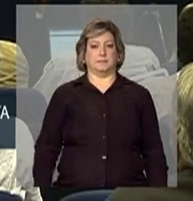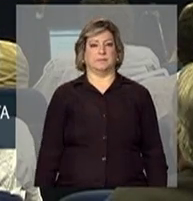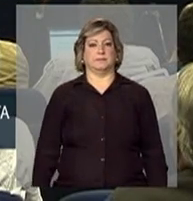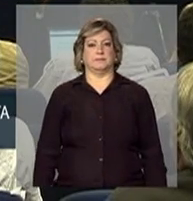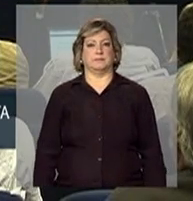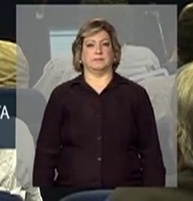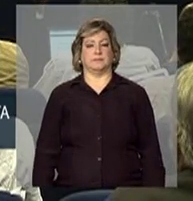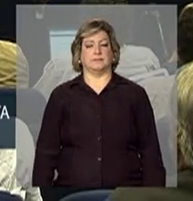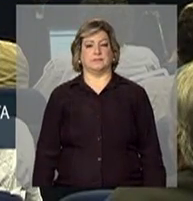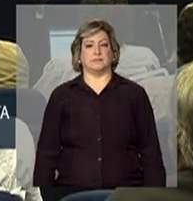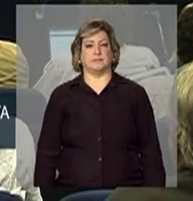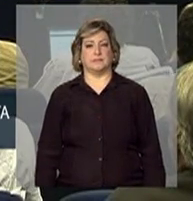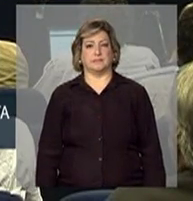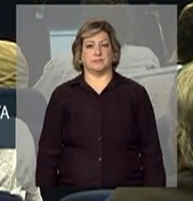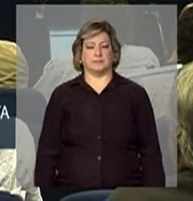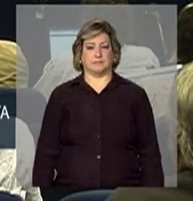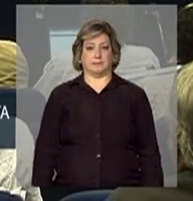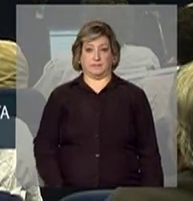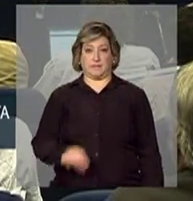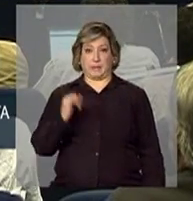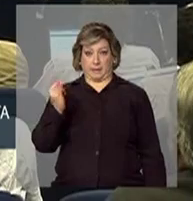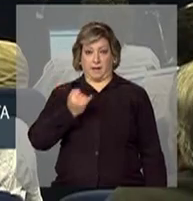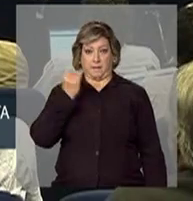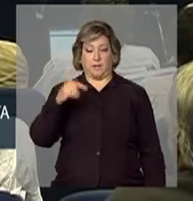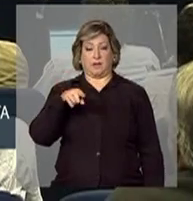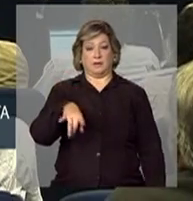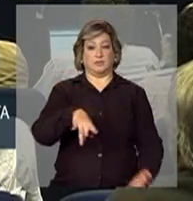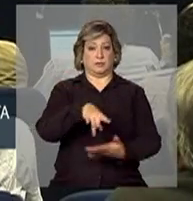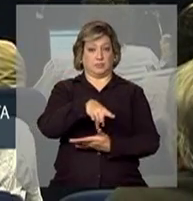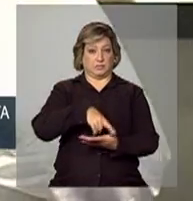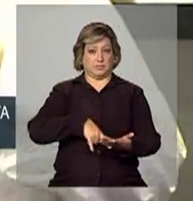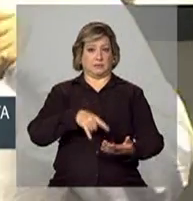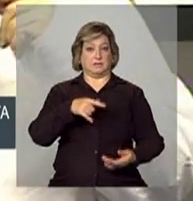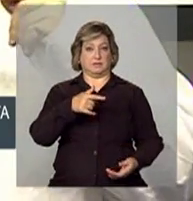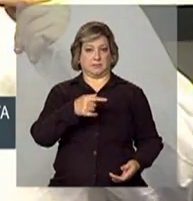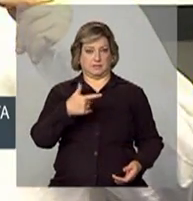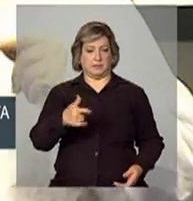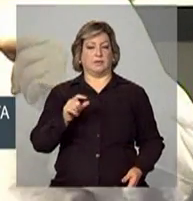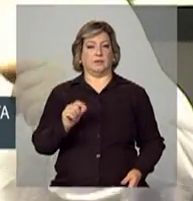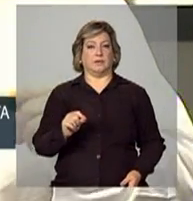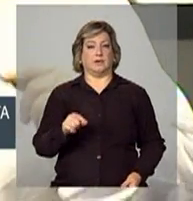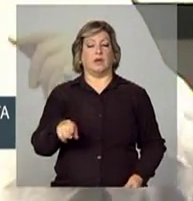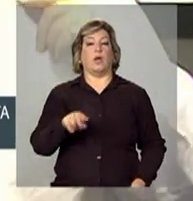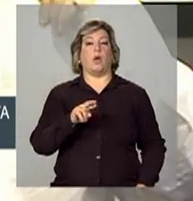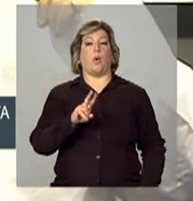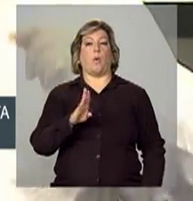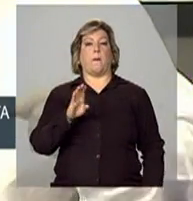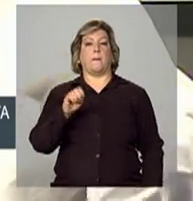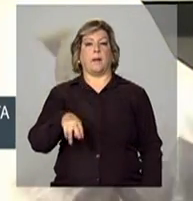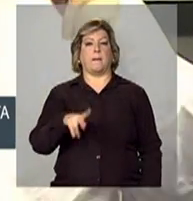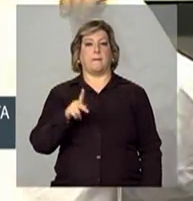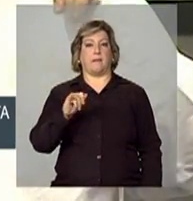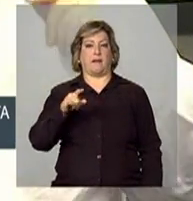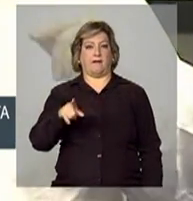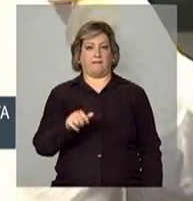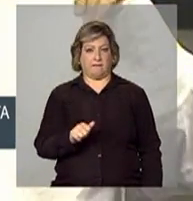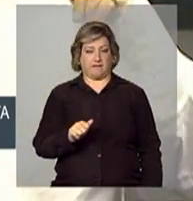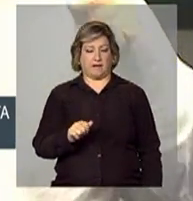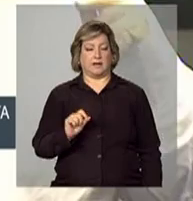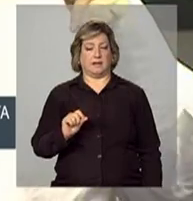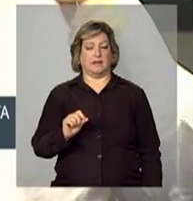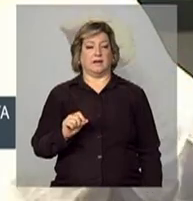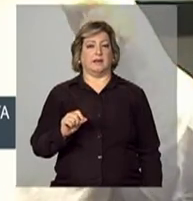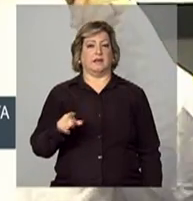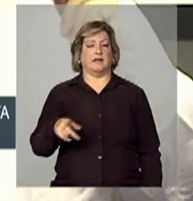Goulart. Oi. A importância desse documento de 72 é o seguinte, o Rubem Paiva, ele desaparece, se não me